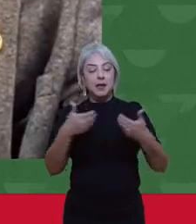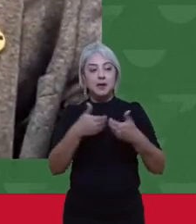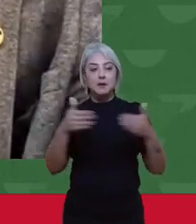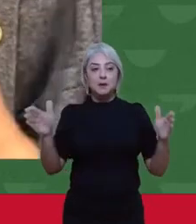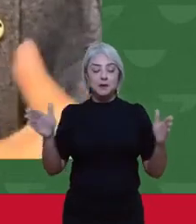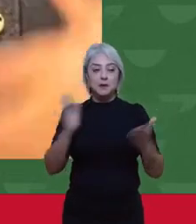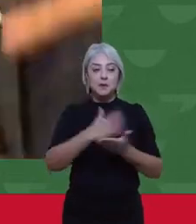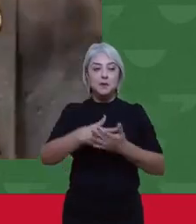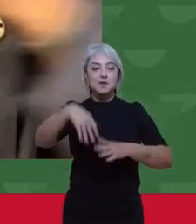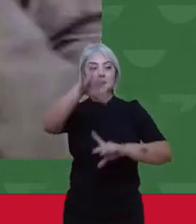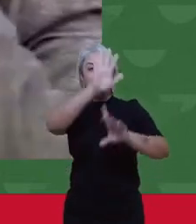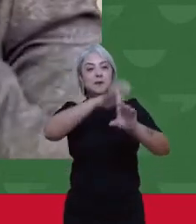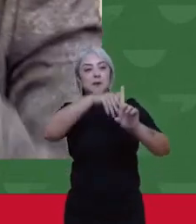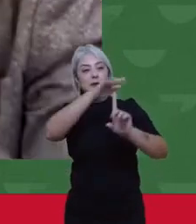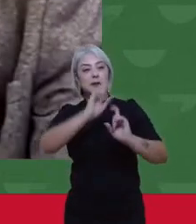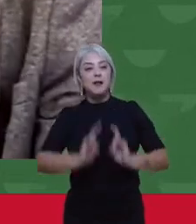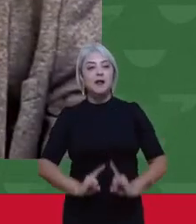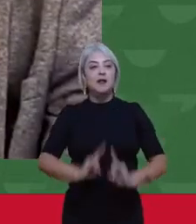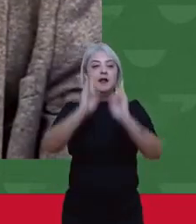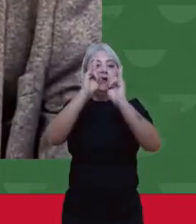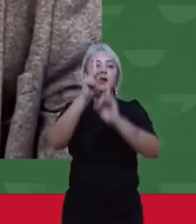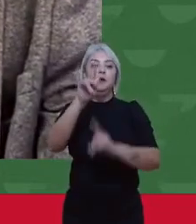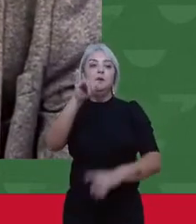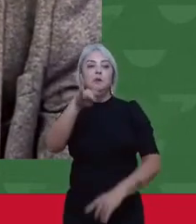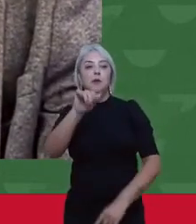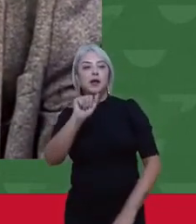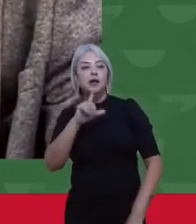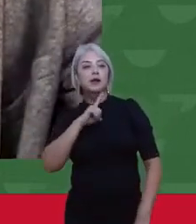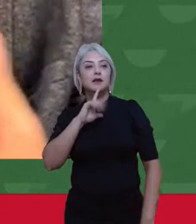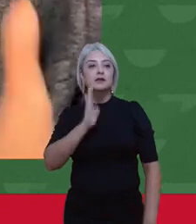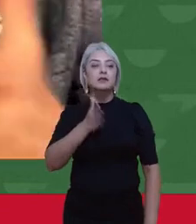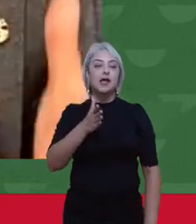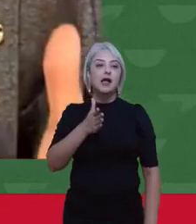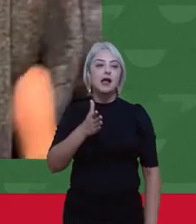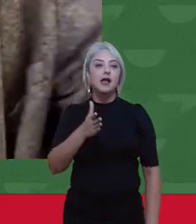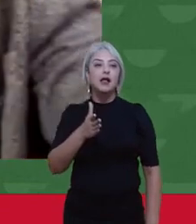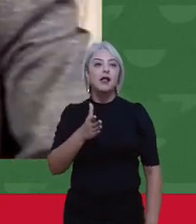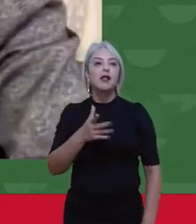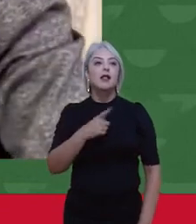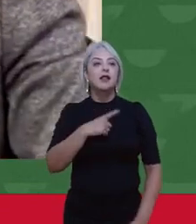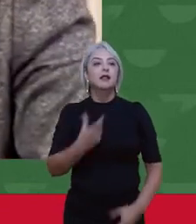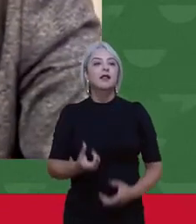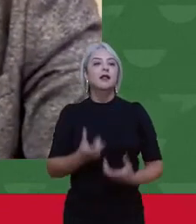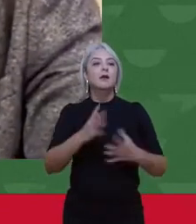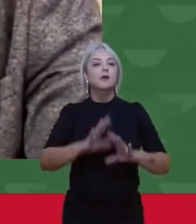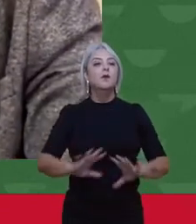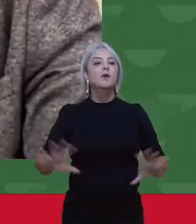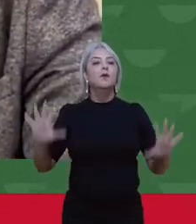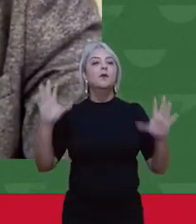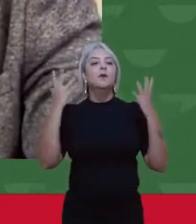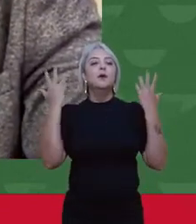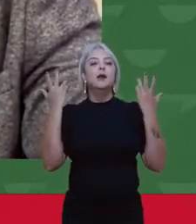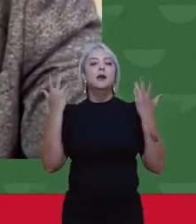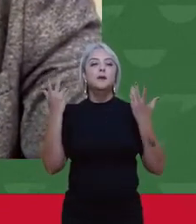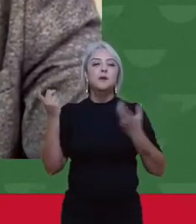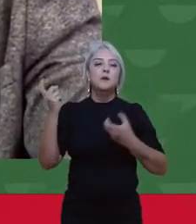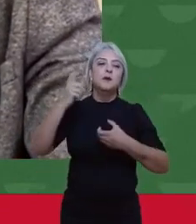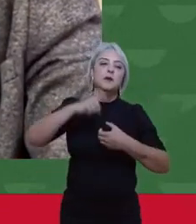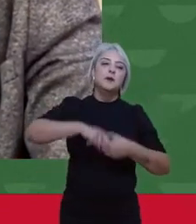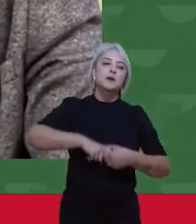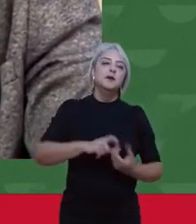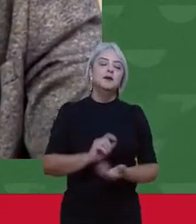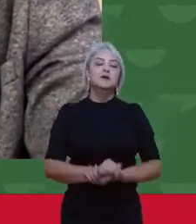a pintar, mas até a inauguração da empena eu já haja clima para eu voltar, né? Esse clima já está meio que se